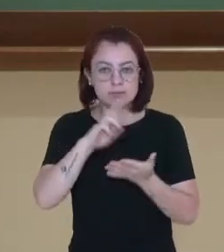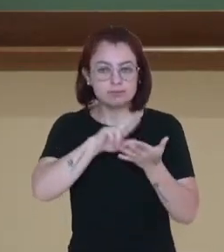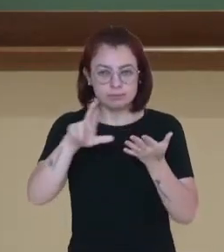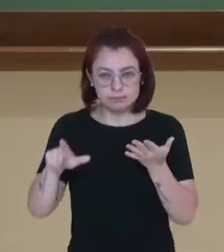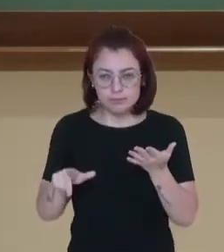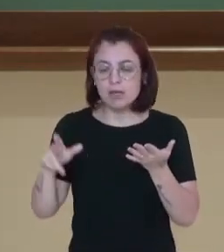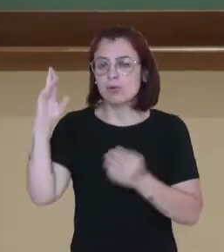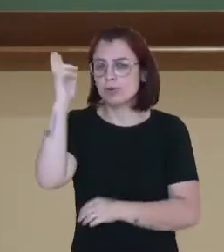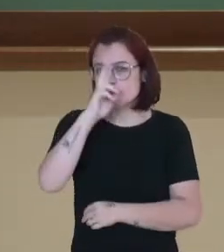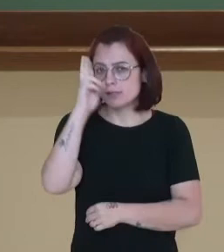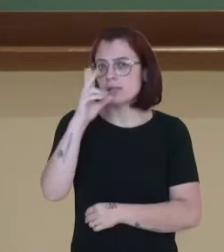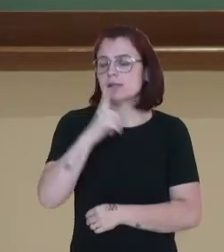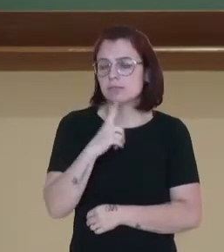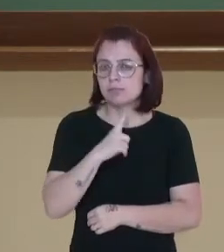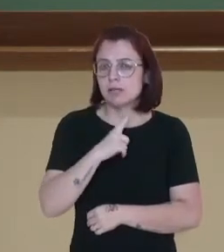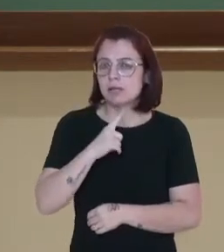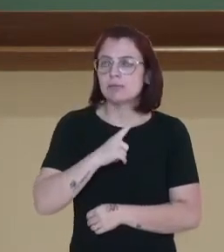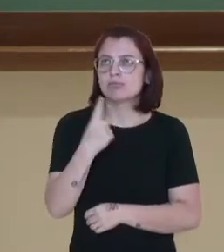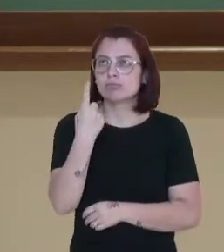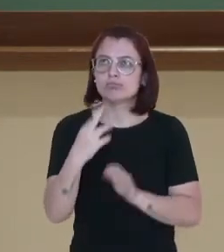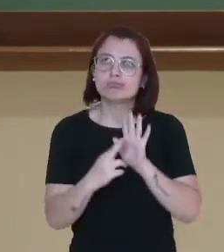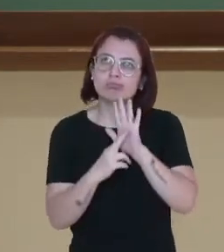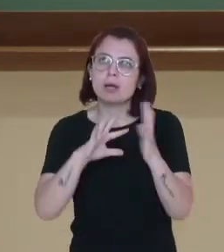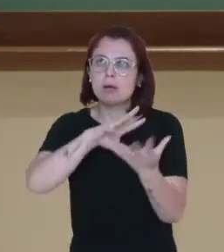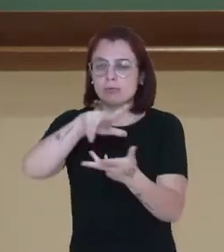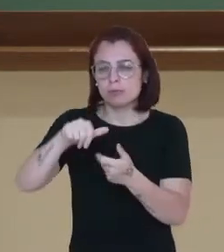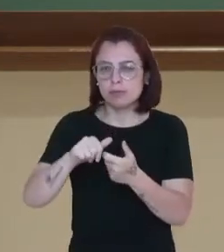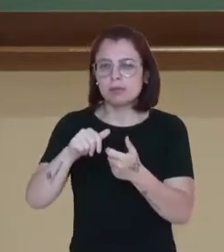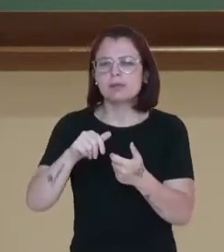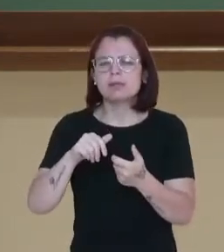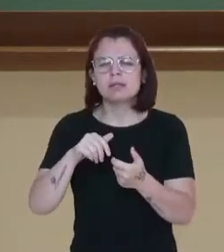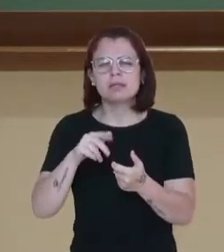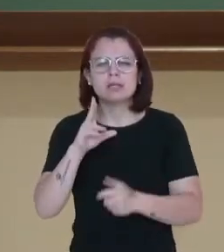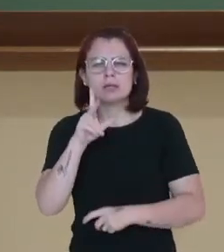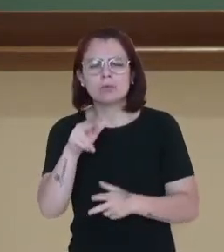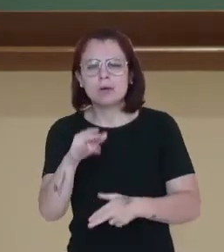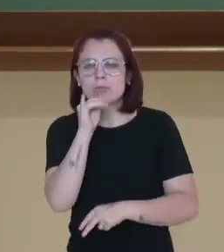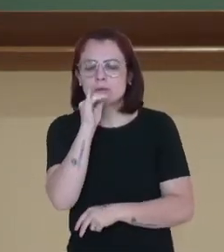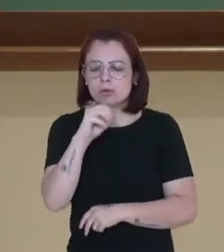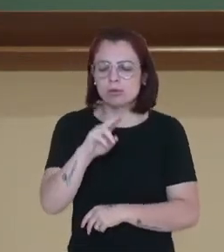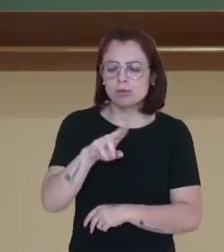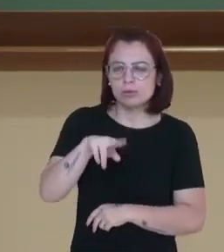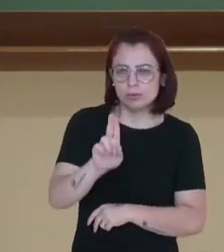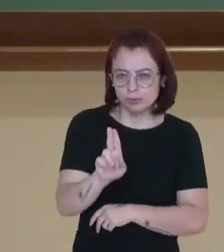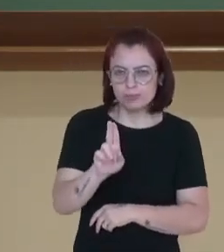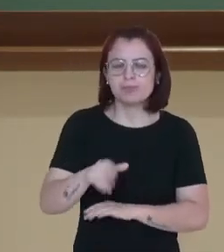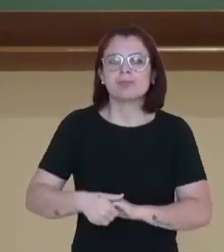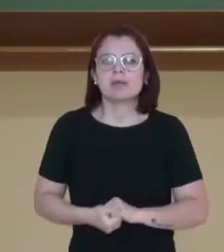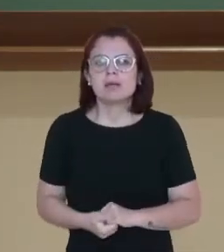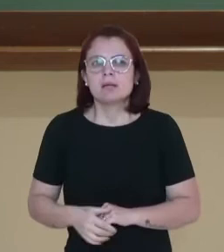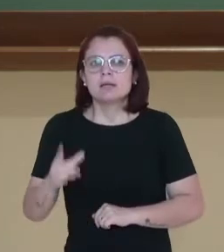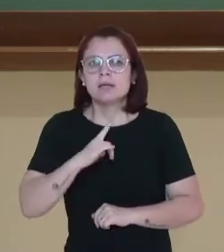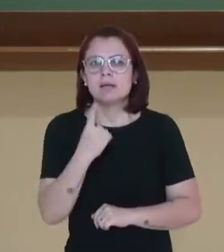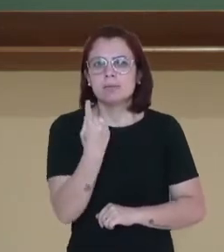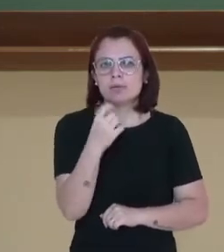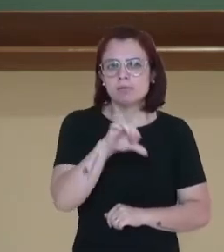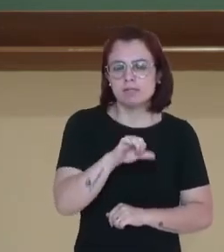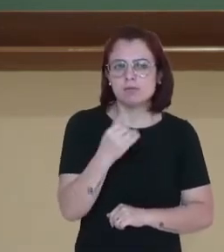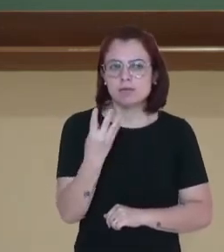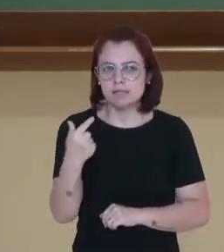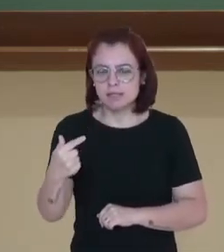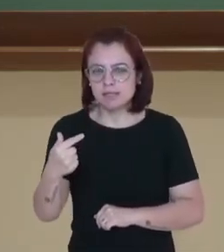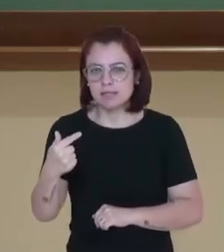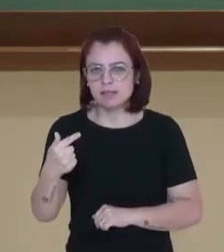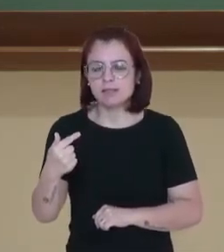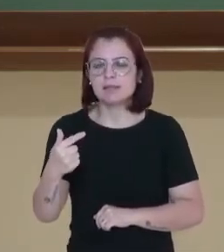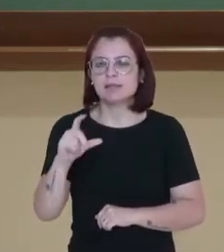um redimensionamento mundial. Primeiro, com relação à ONU. Quando a ONU, formatada em 1947,